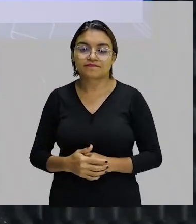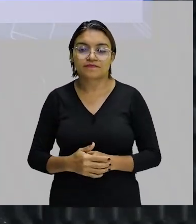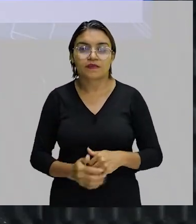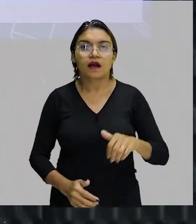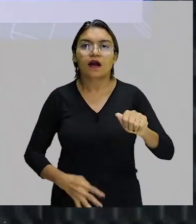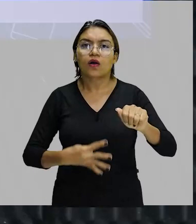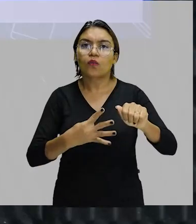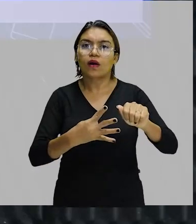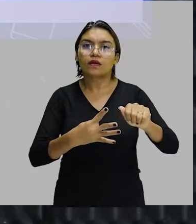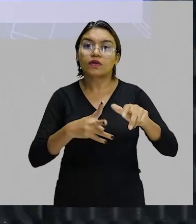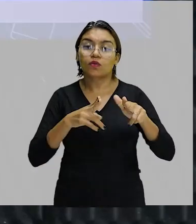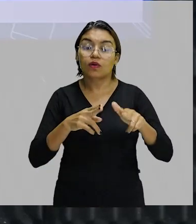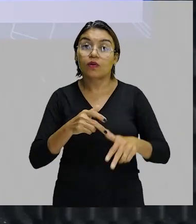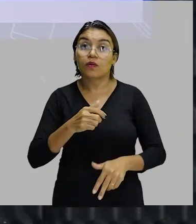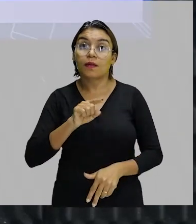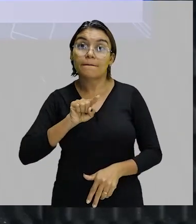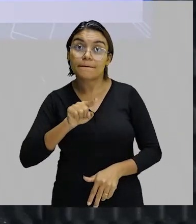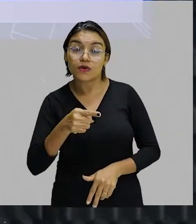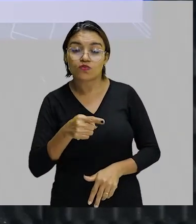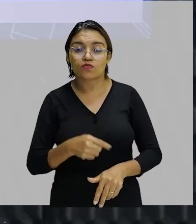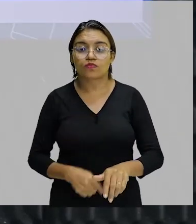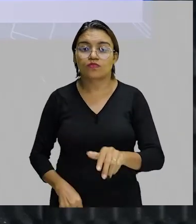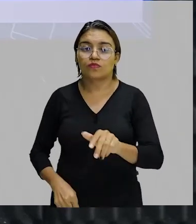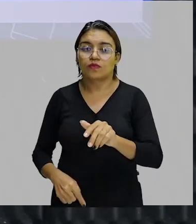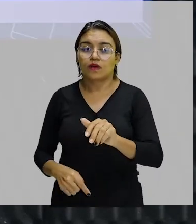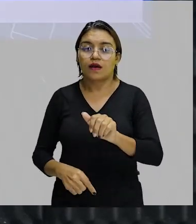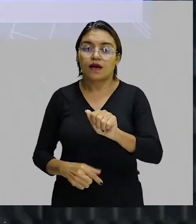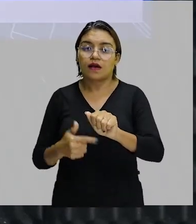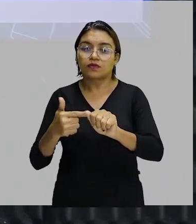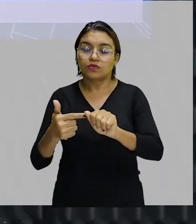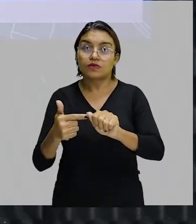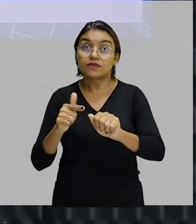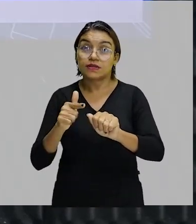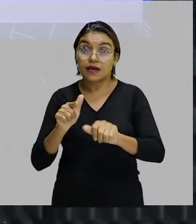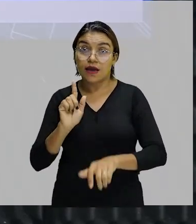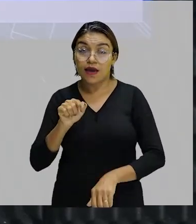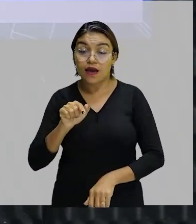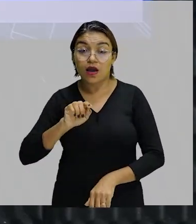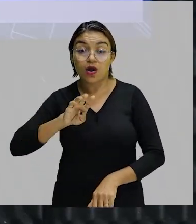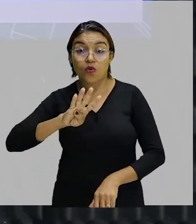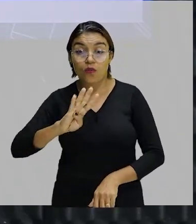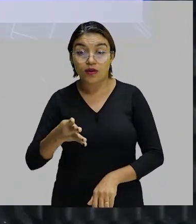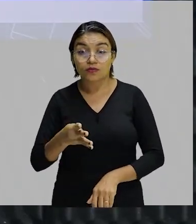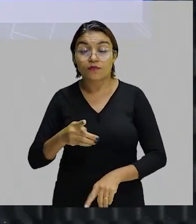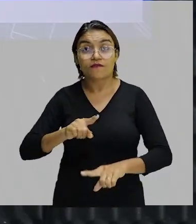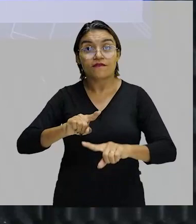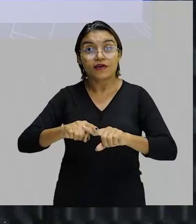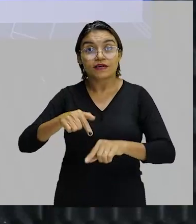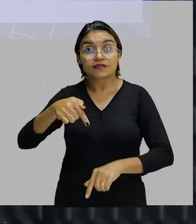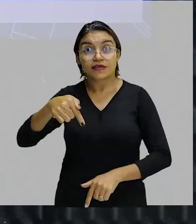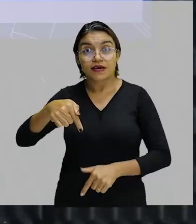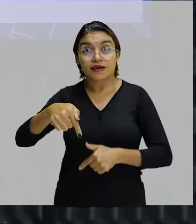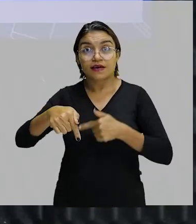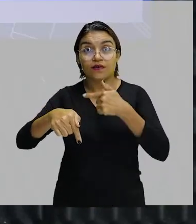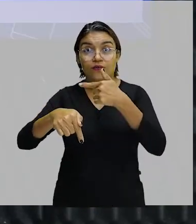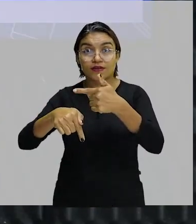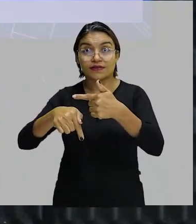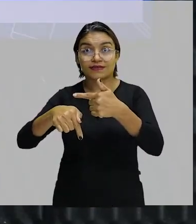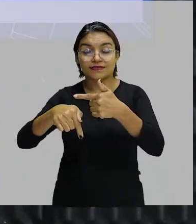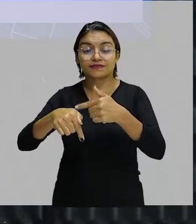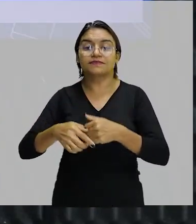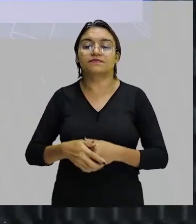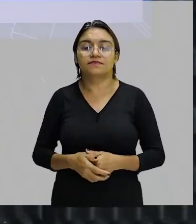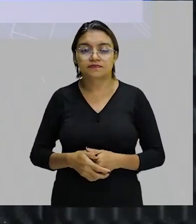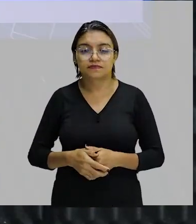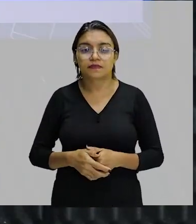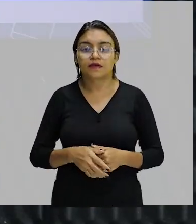é o A4? 1.000. Quem é o A2? 4.000. Isso vezes Q ao quadrado. Perceba, né, que a gente já